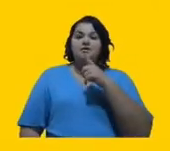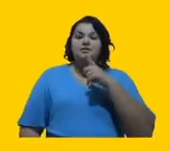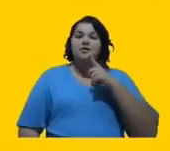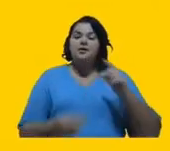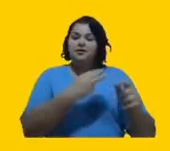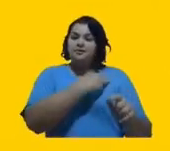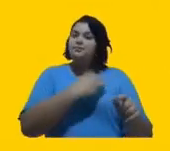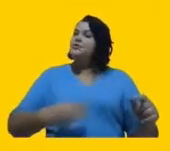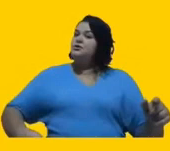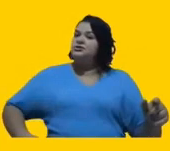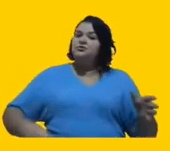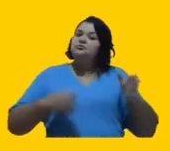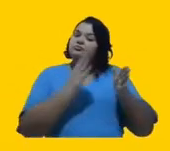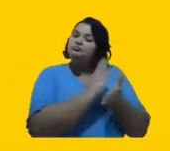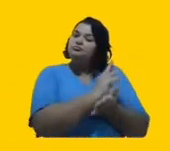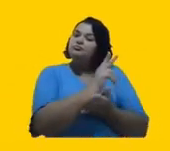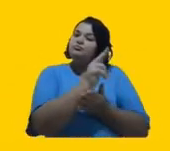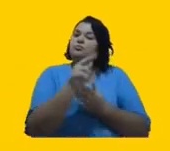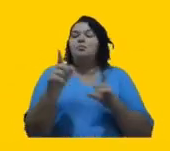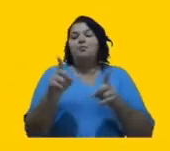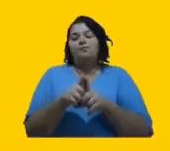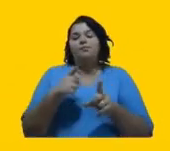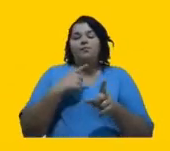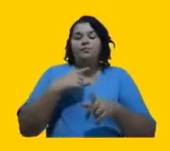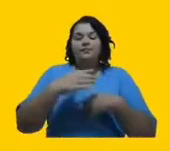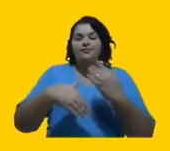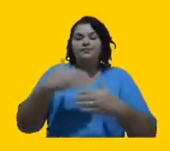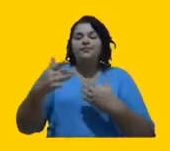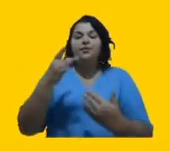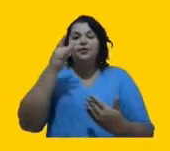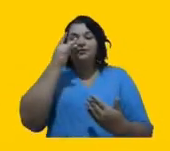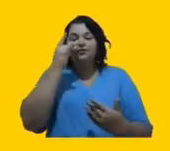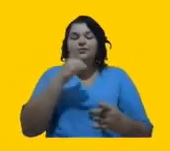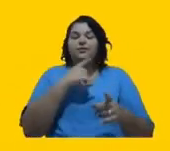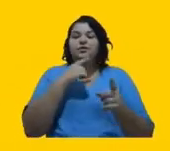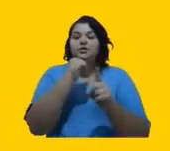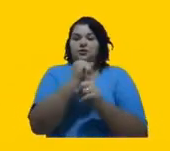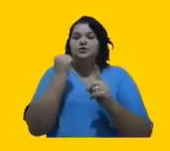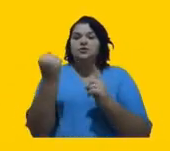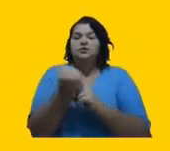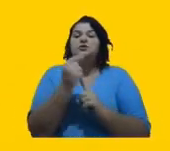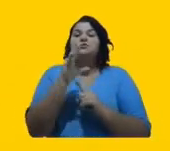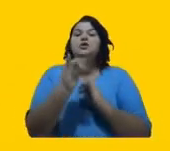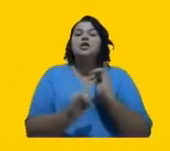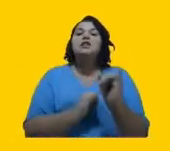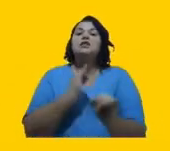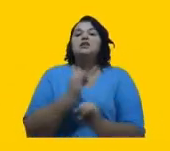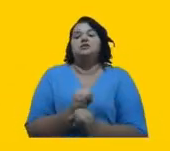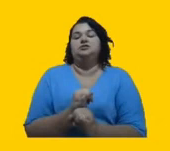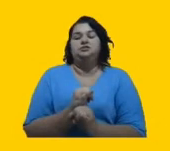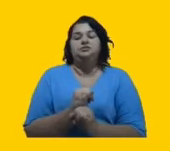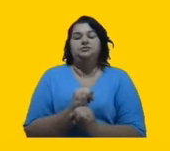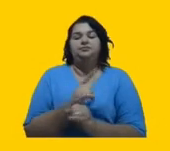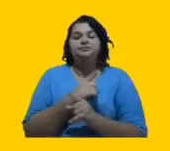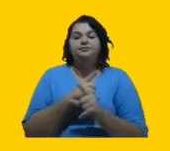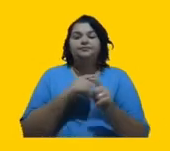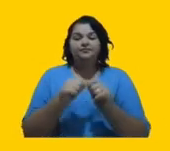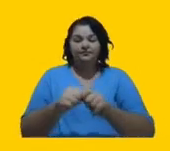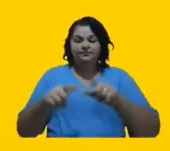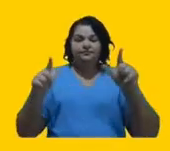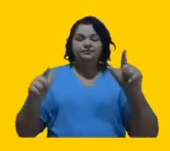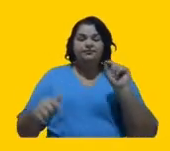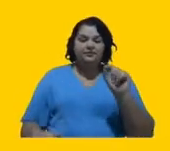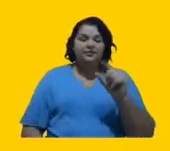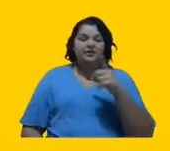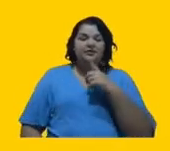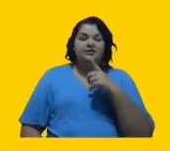ministros e também acompanhamento ao vivo da sociedade pela internet. Acho que é importante destacar aqui que o ministro